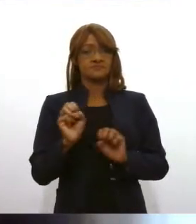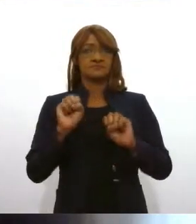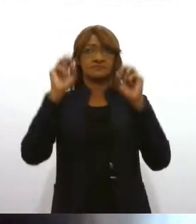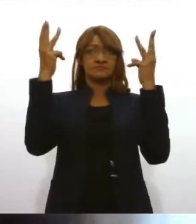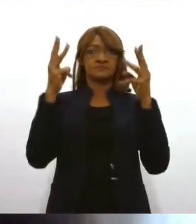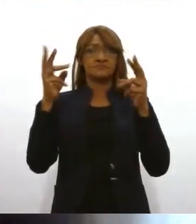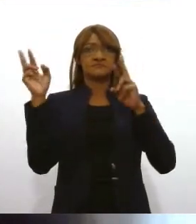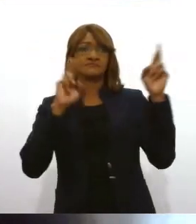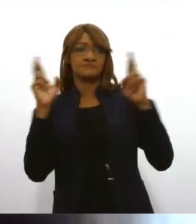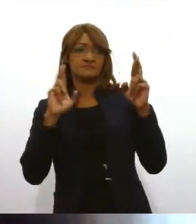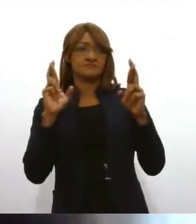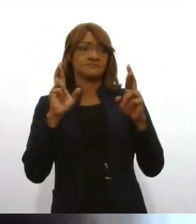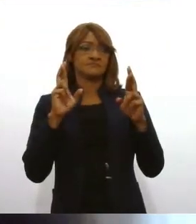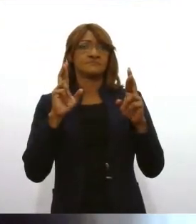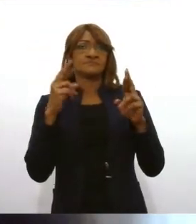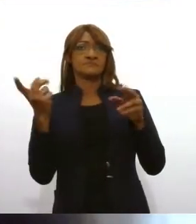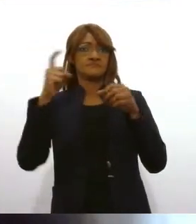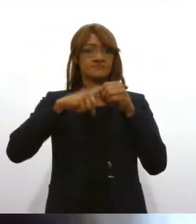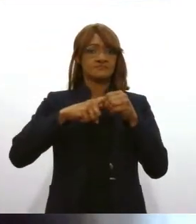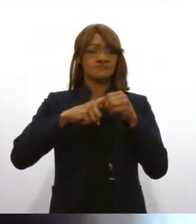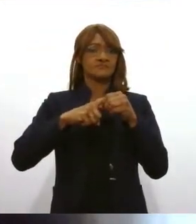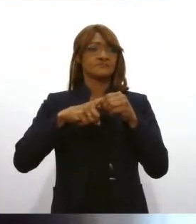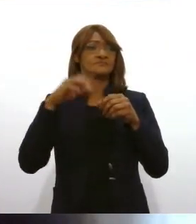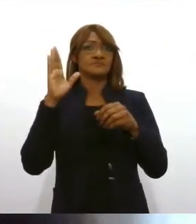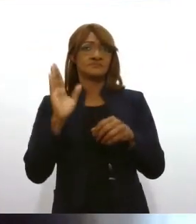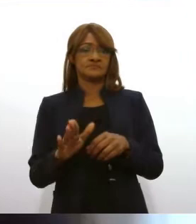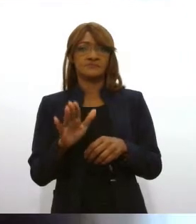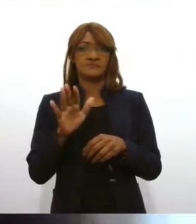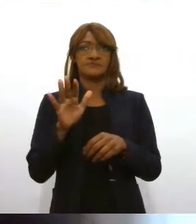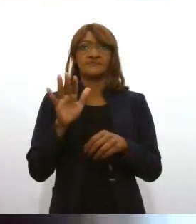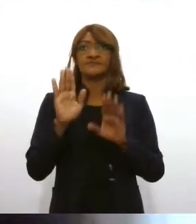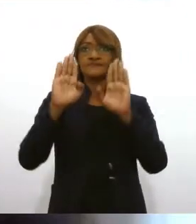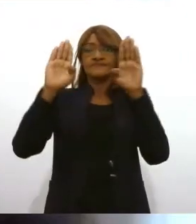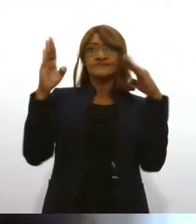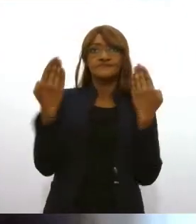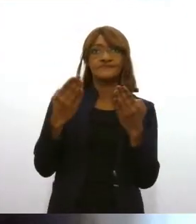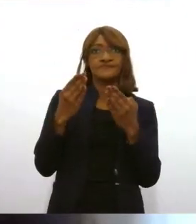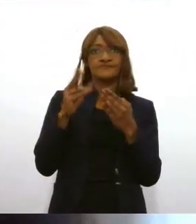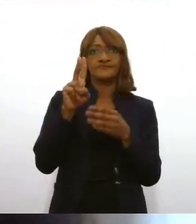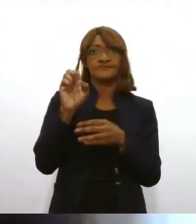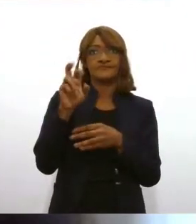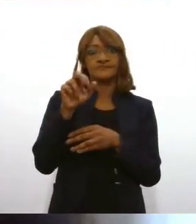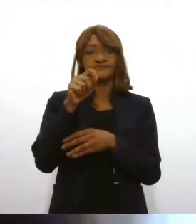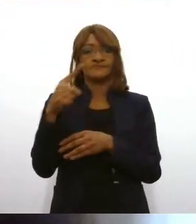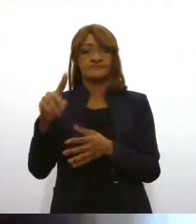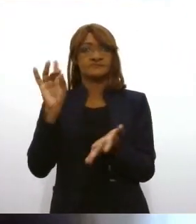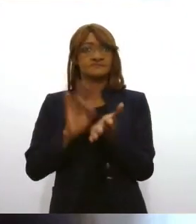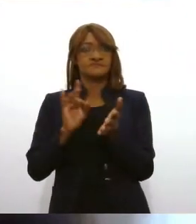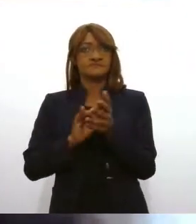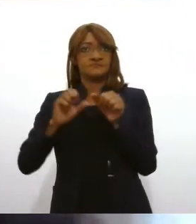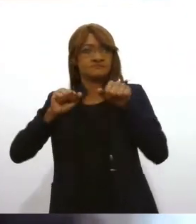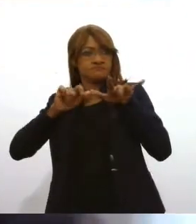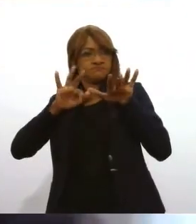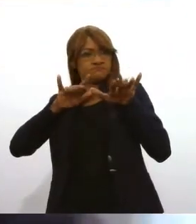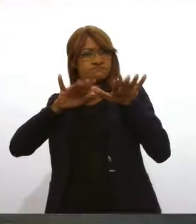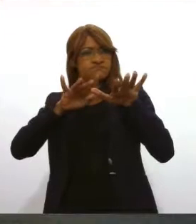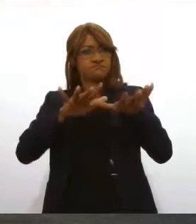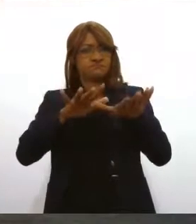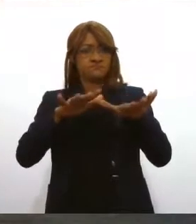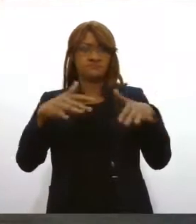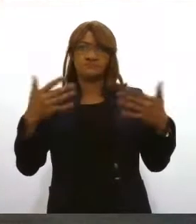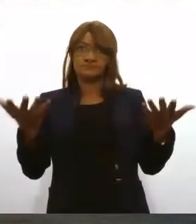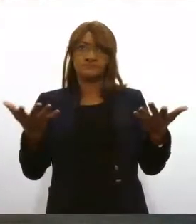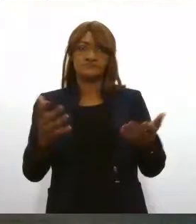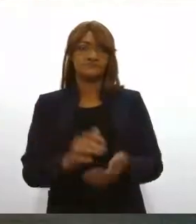se voltar a acontecer, festa de verão, Doutor Fantasy, festas muito grandes, elas só acontecem realmente com vacina, isso é um fato.